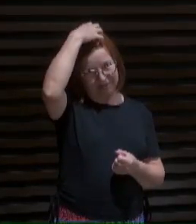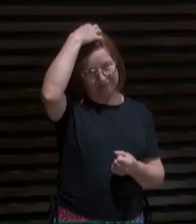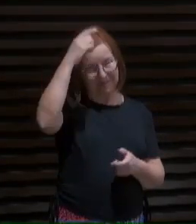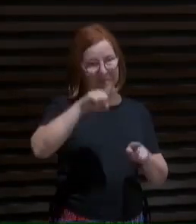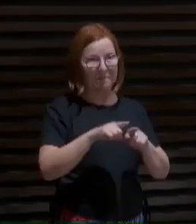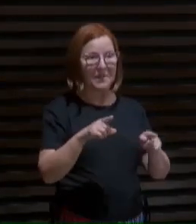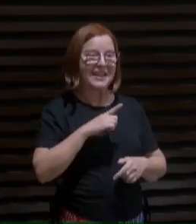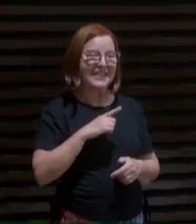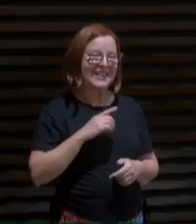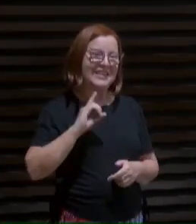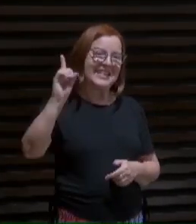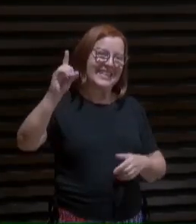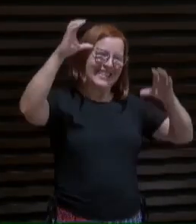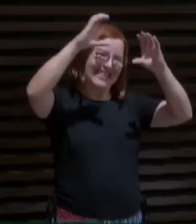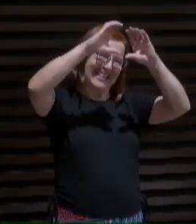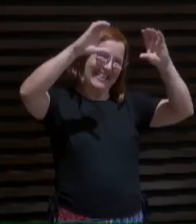Mas há um Deus no céu,